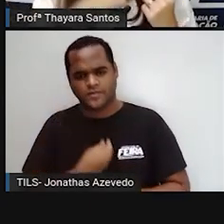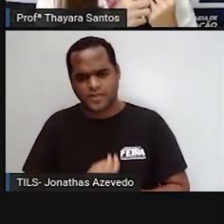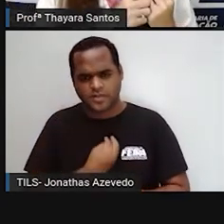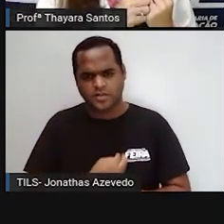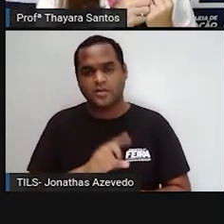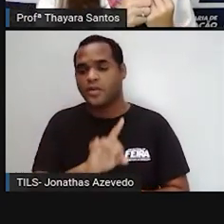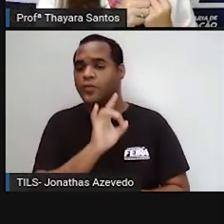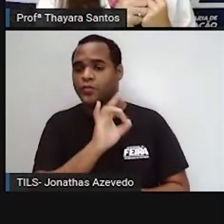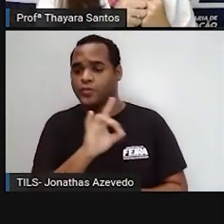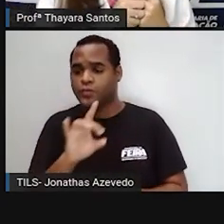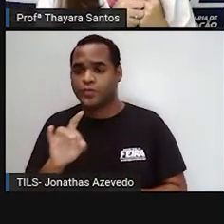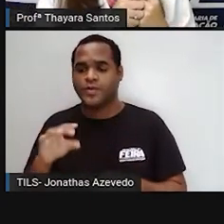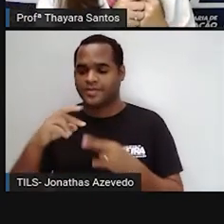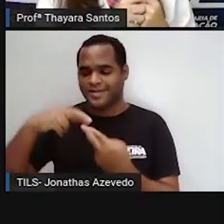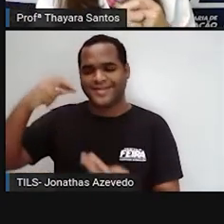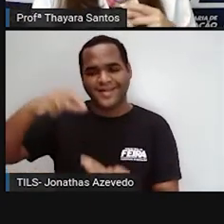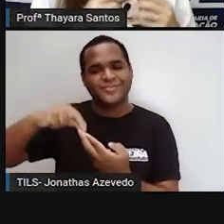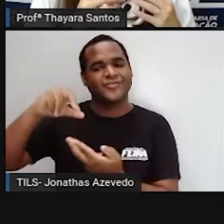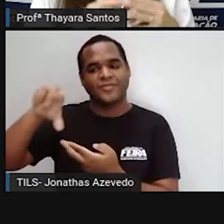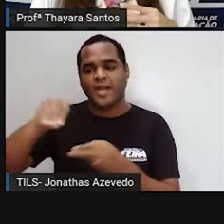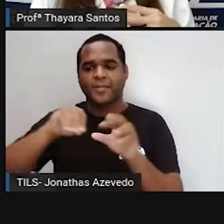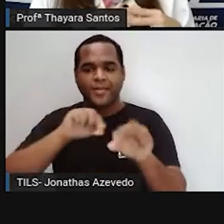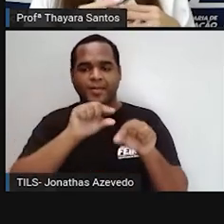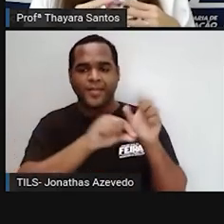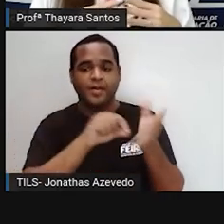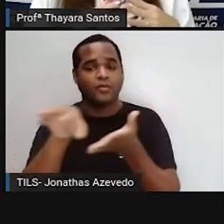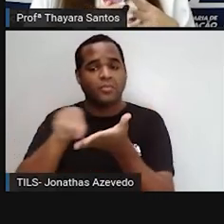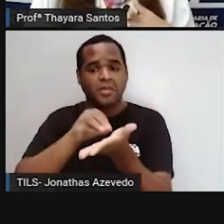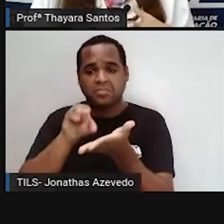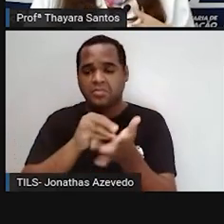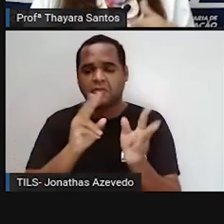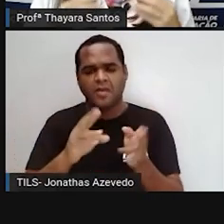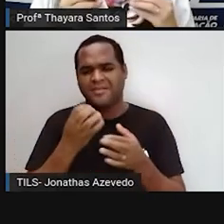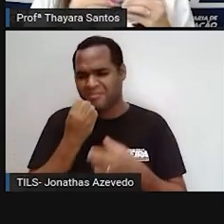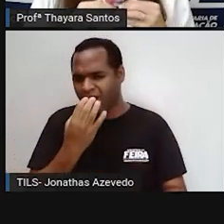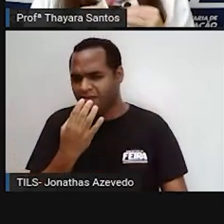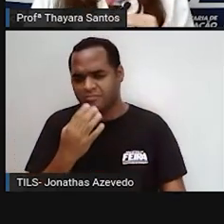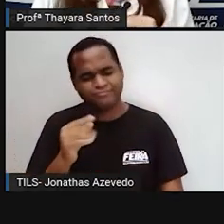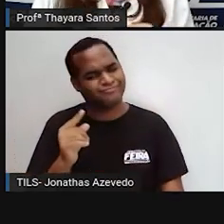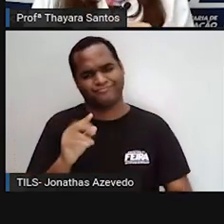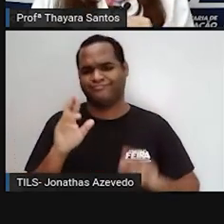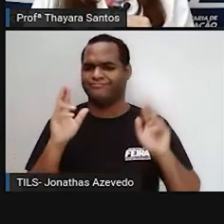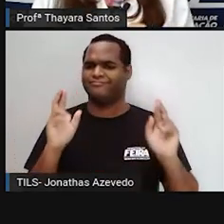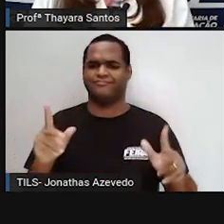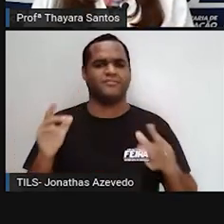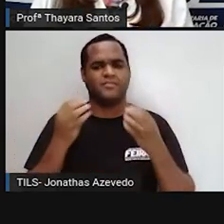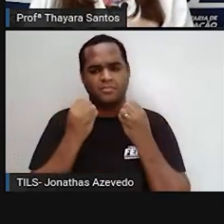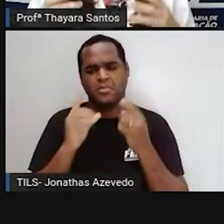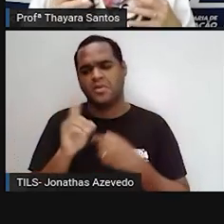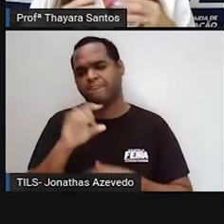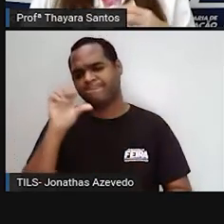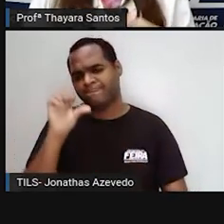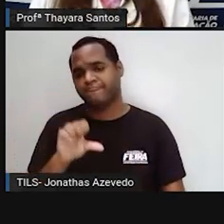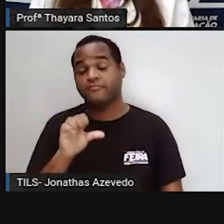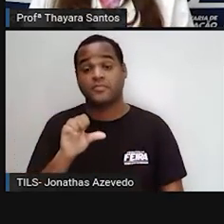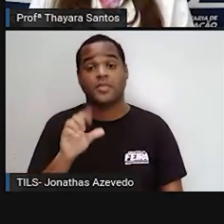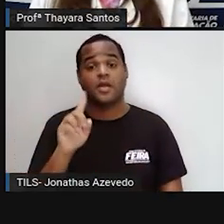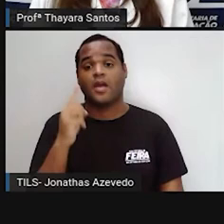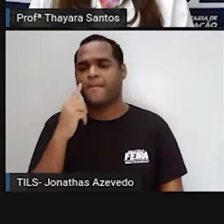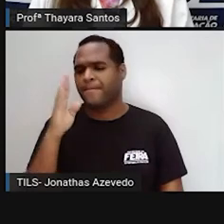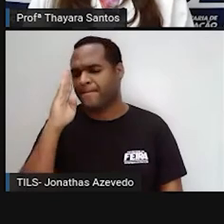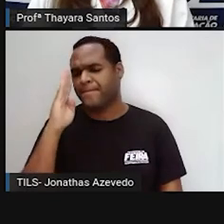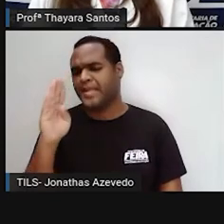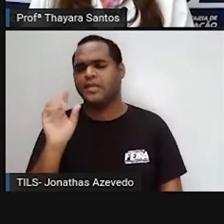todos carregam o mesmo material genético que ele. Então, isso não é bom, principalmente, gente, porque assim. Se for um caso